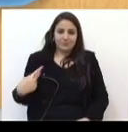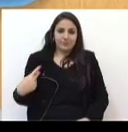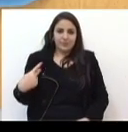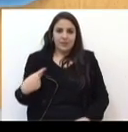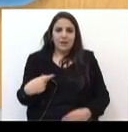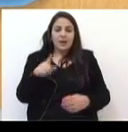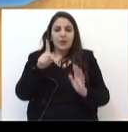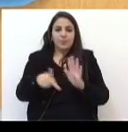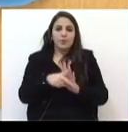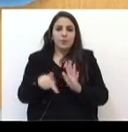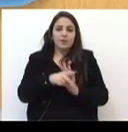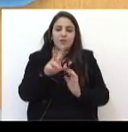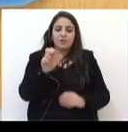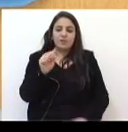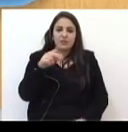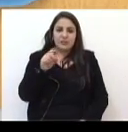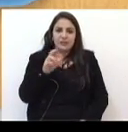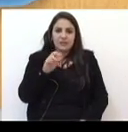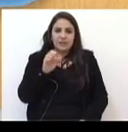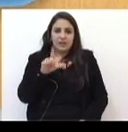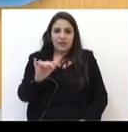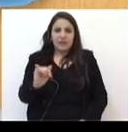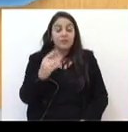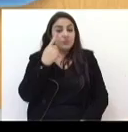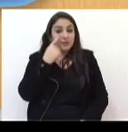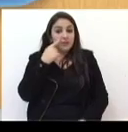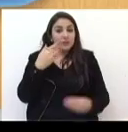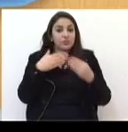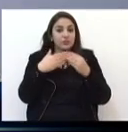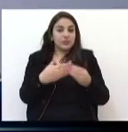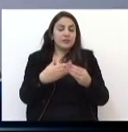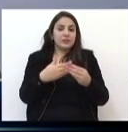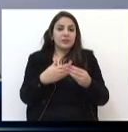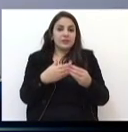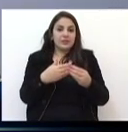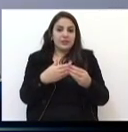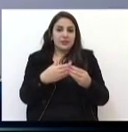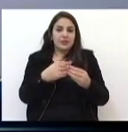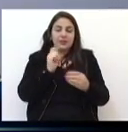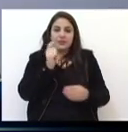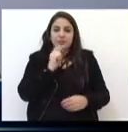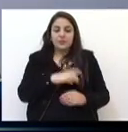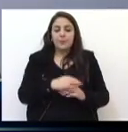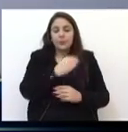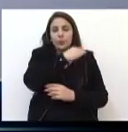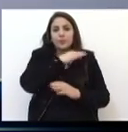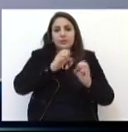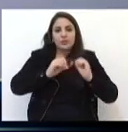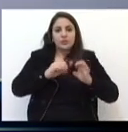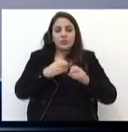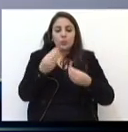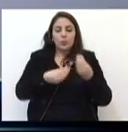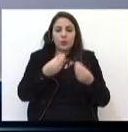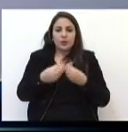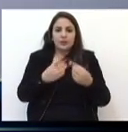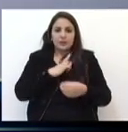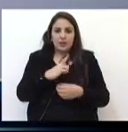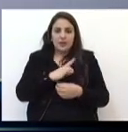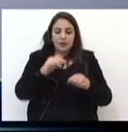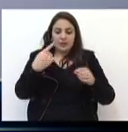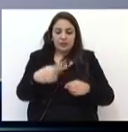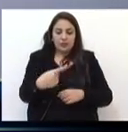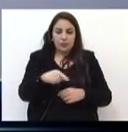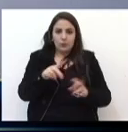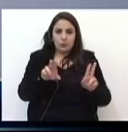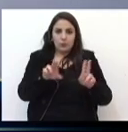Vanderlei de Oliveira Farias. Acompanhe um trecho da entrevista. O Ministério da Educação, por ter aqui uma universidade